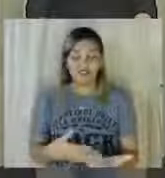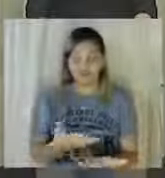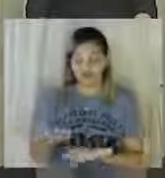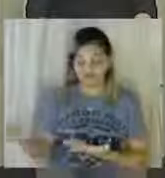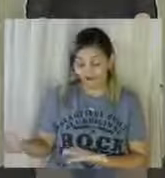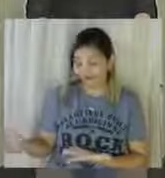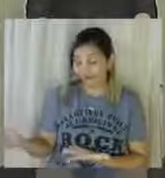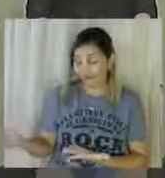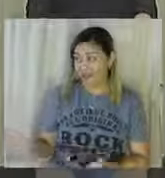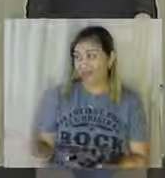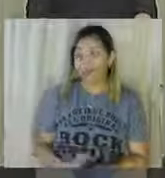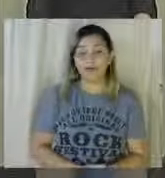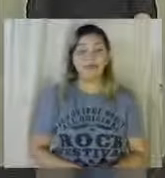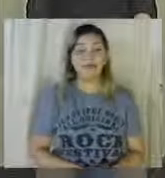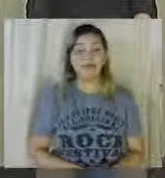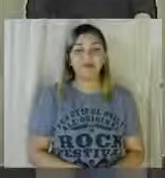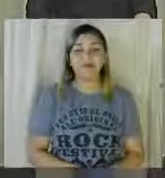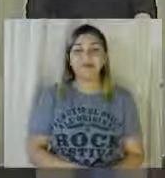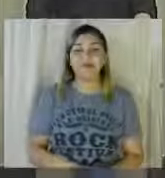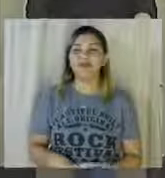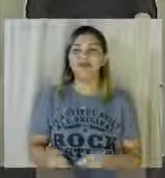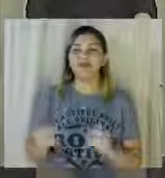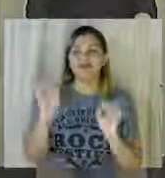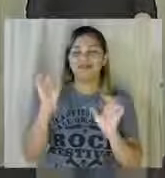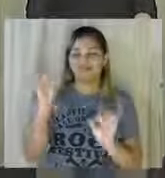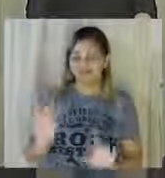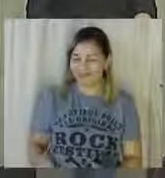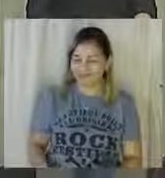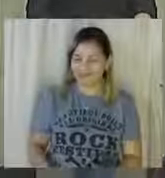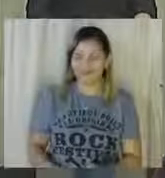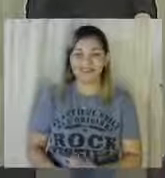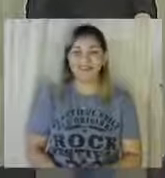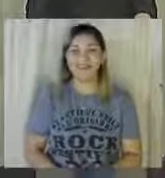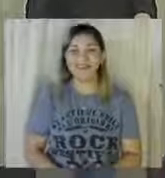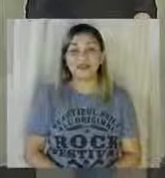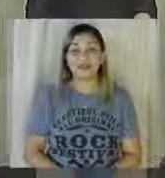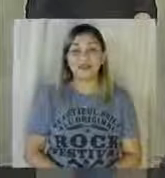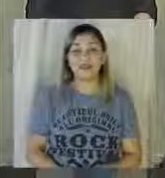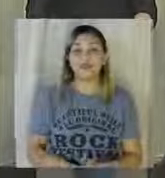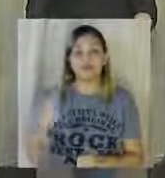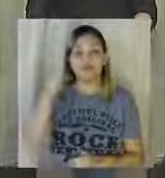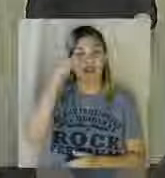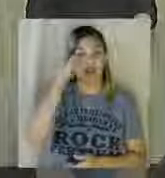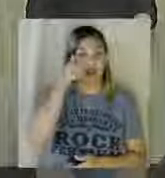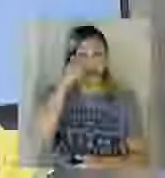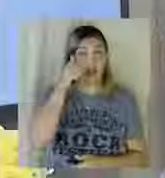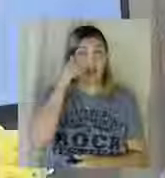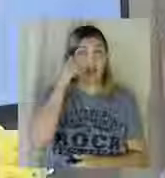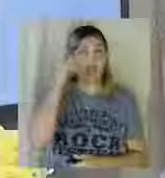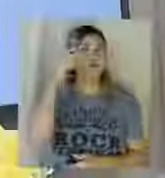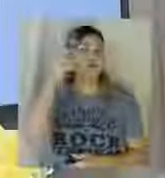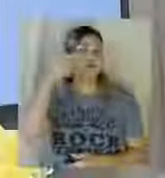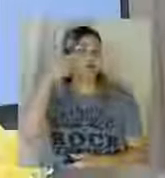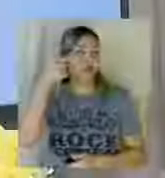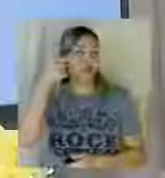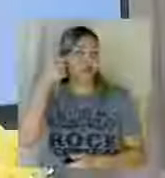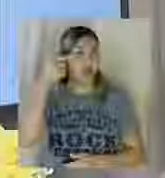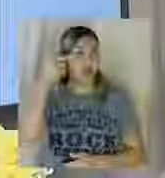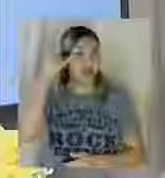que estão aqui conosco, para lá de especiais, viu, gente? Meninas belíssimas. Temos aqui a Aline. A Aline, na